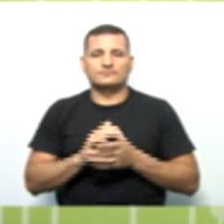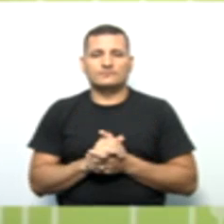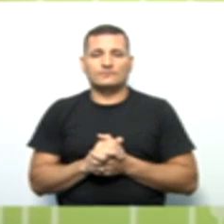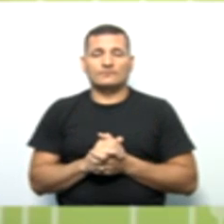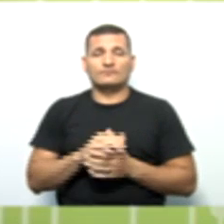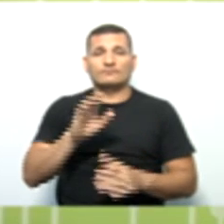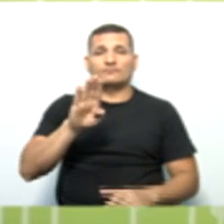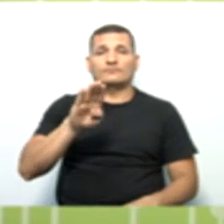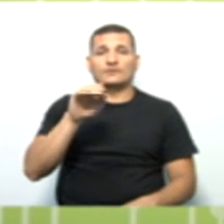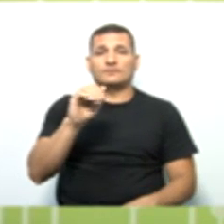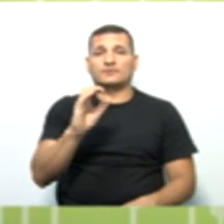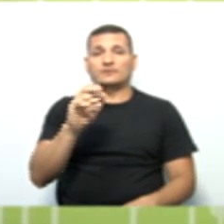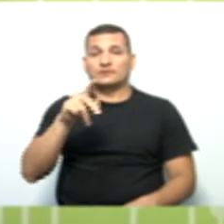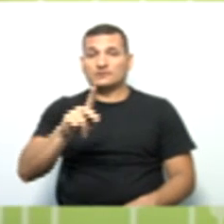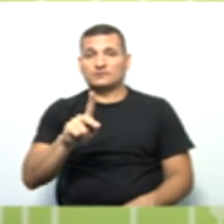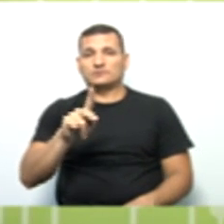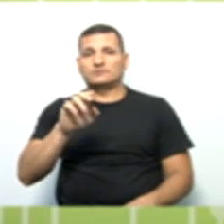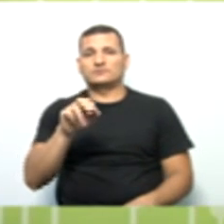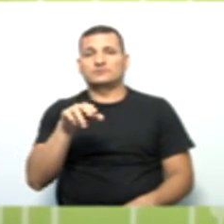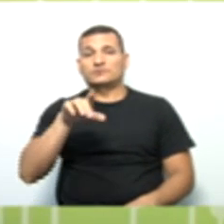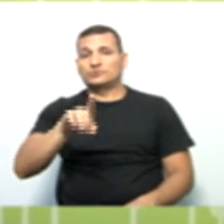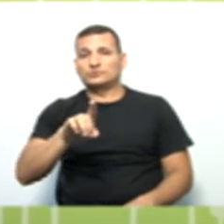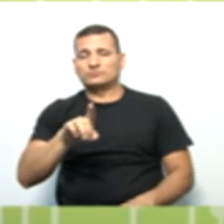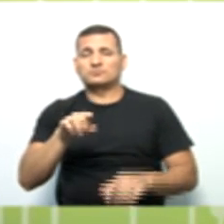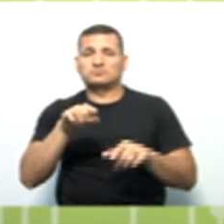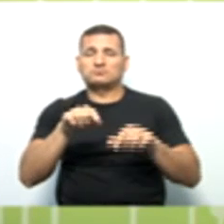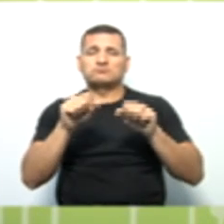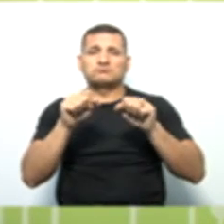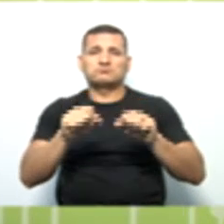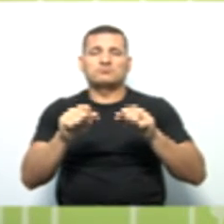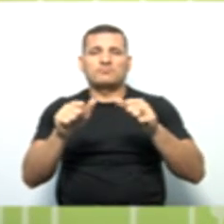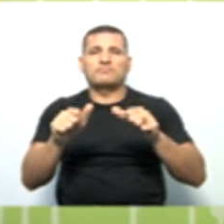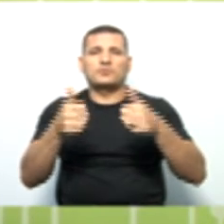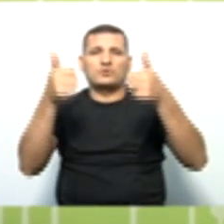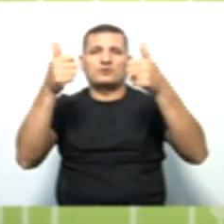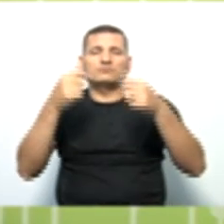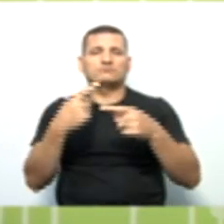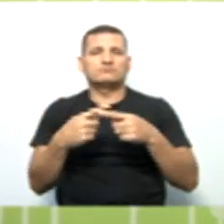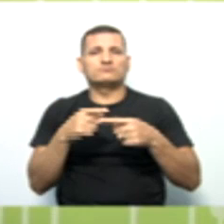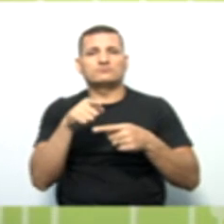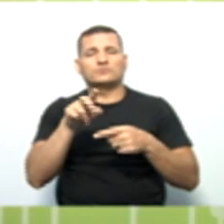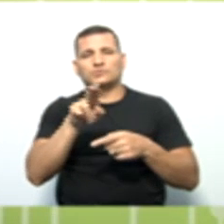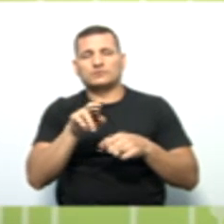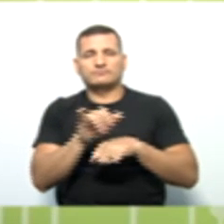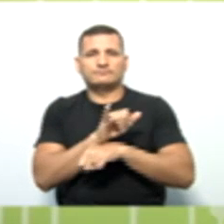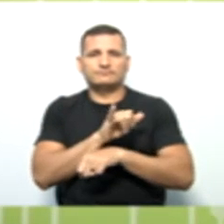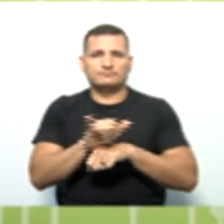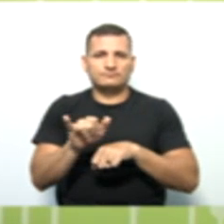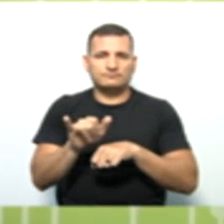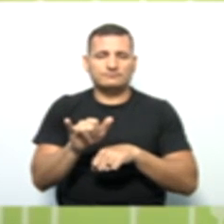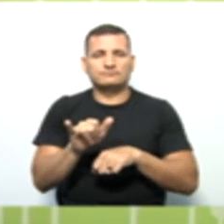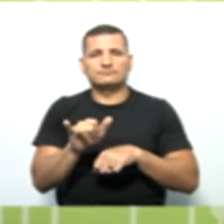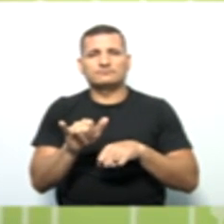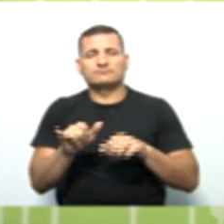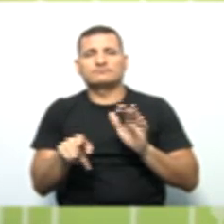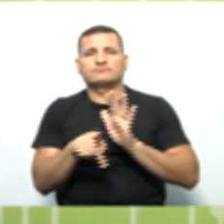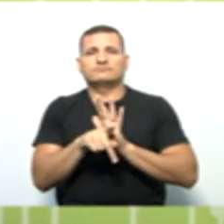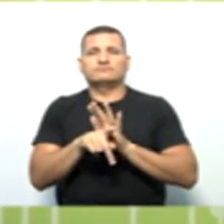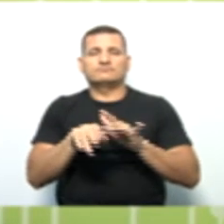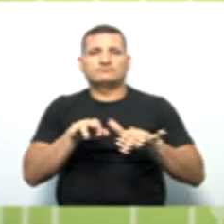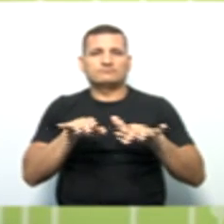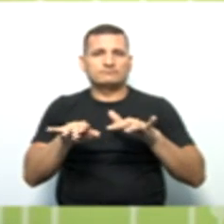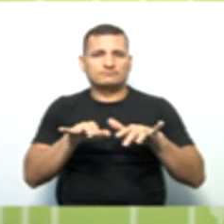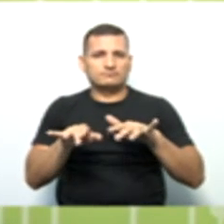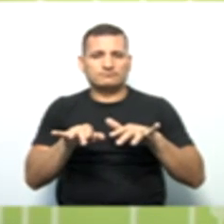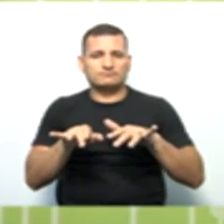Esse back-end, ele pode ser melhorado, porque ali você vai utilizar técnicas de programação